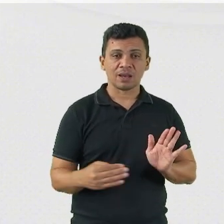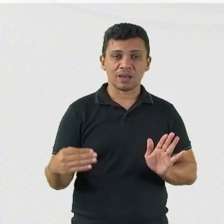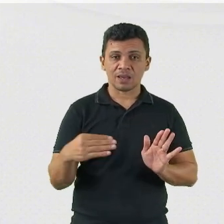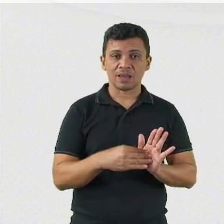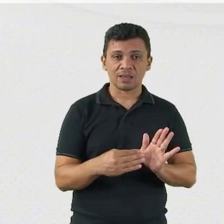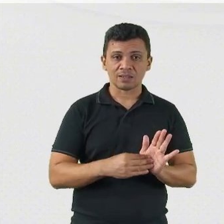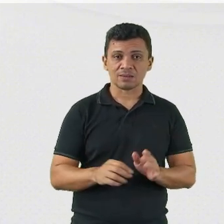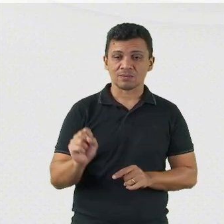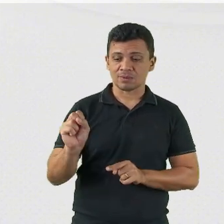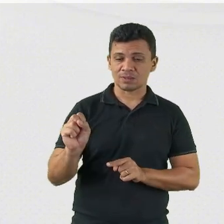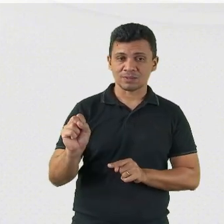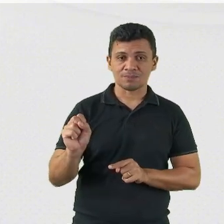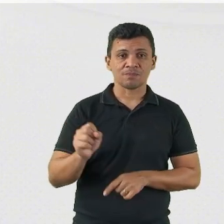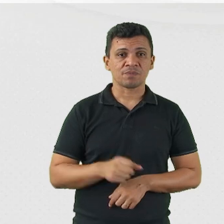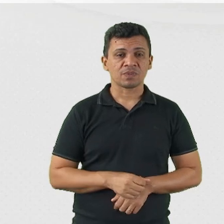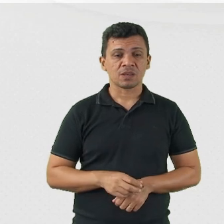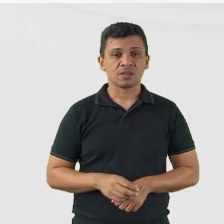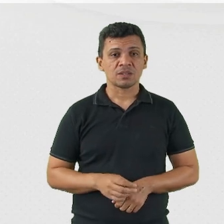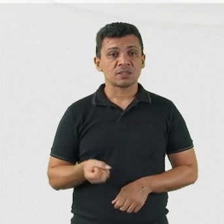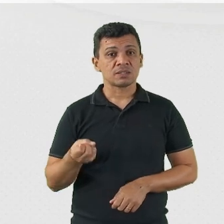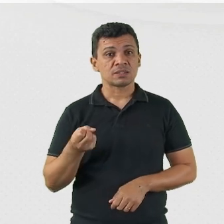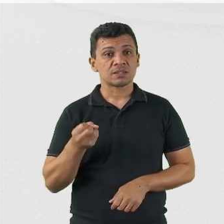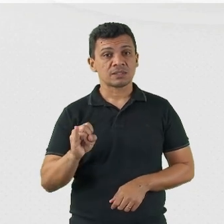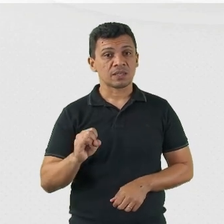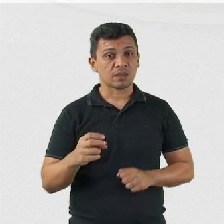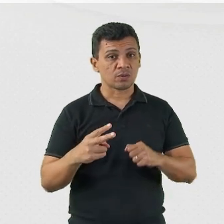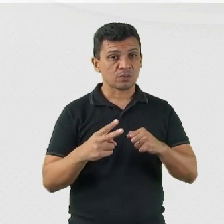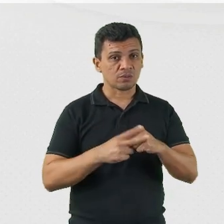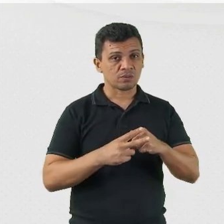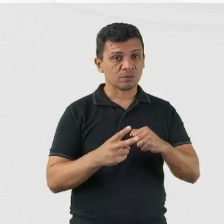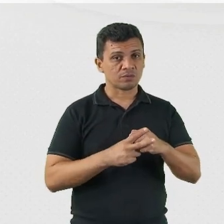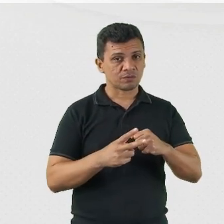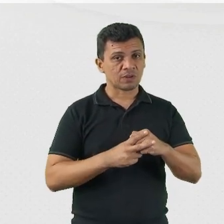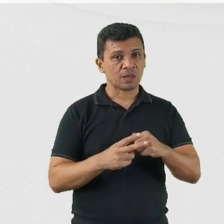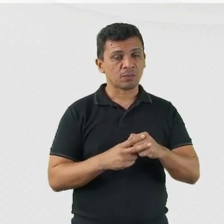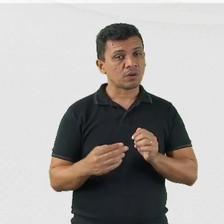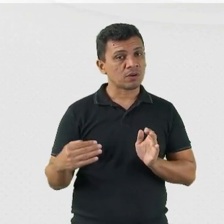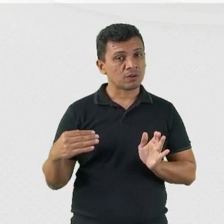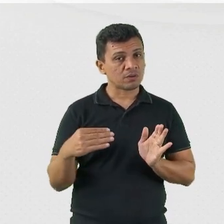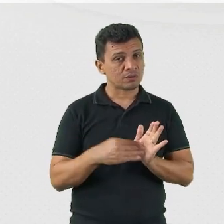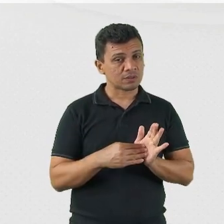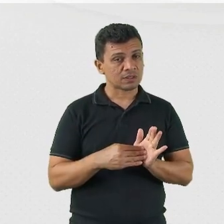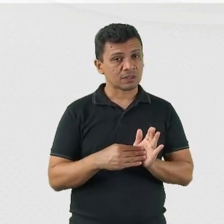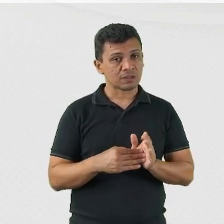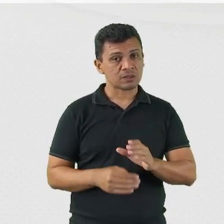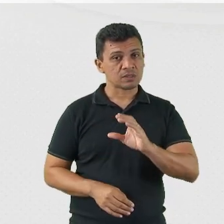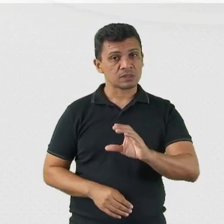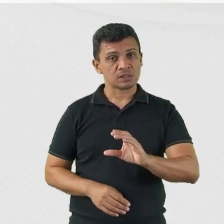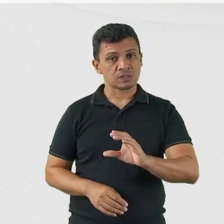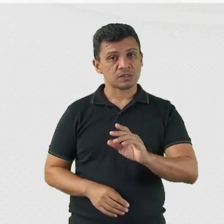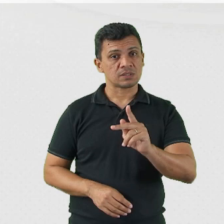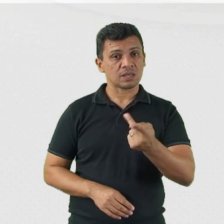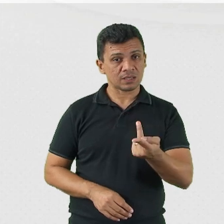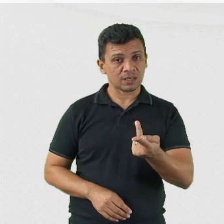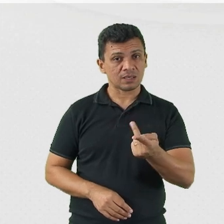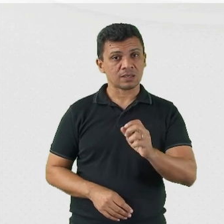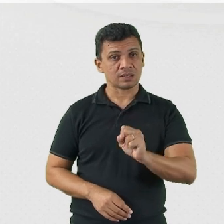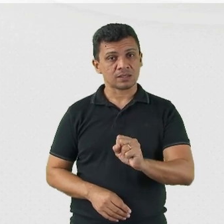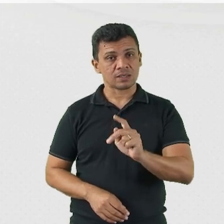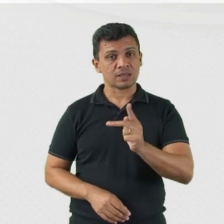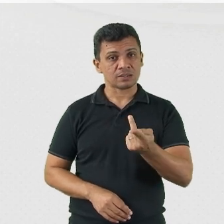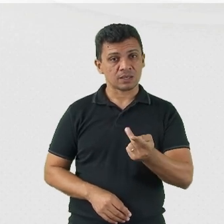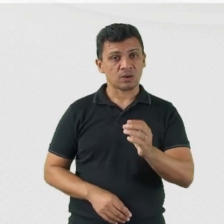os substantivos, se os verbos terminam com CH, SH,